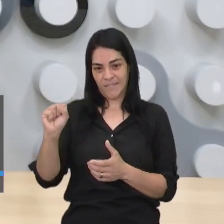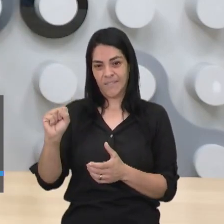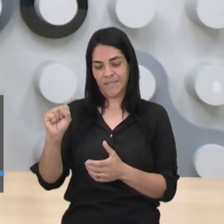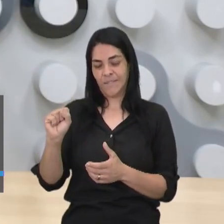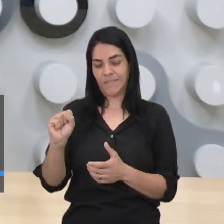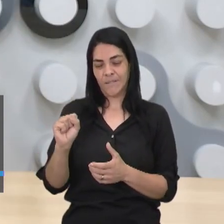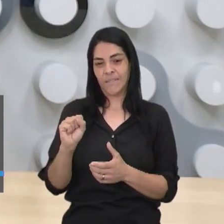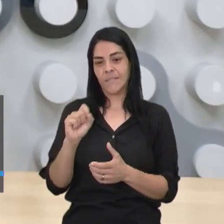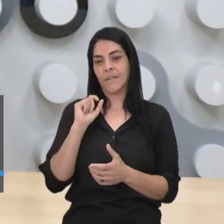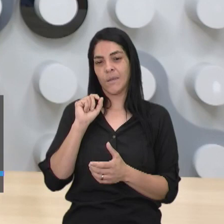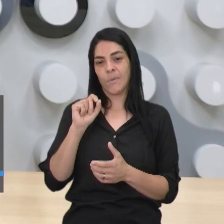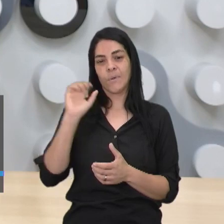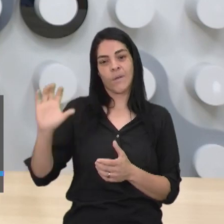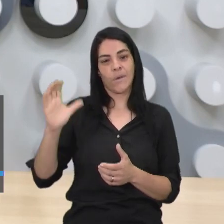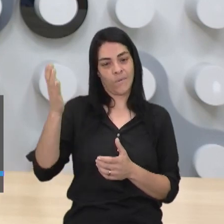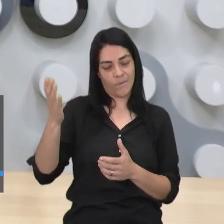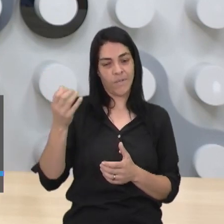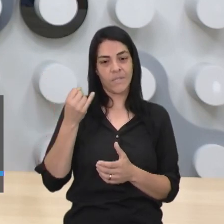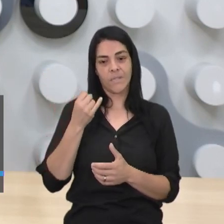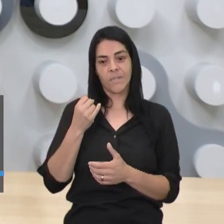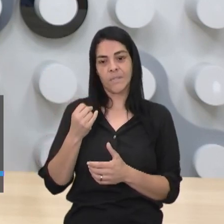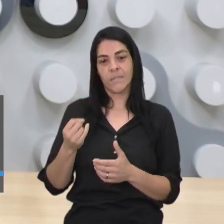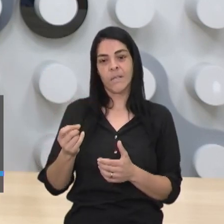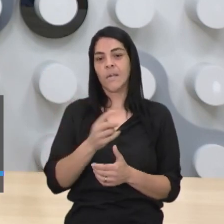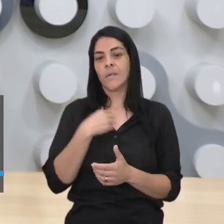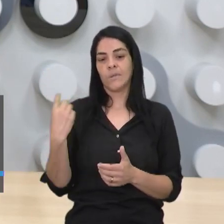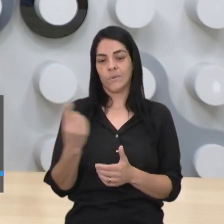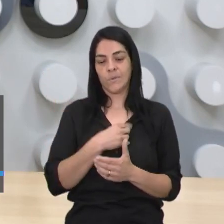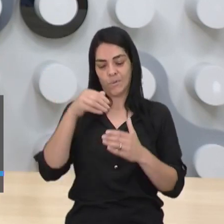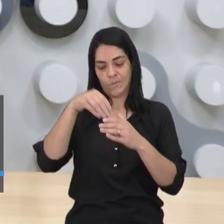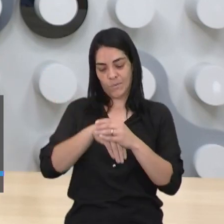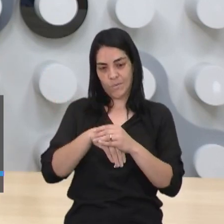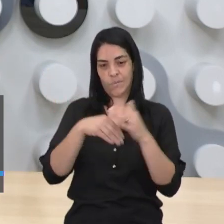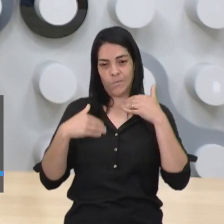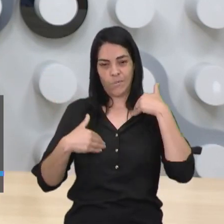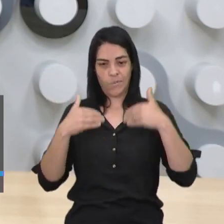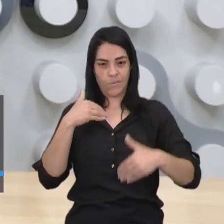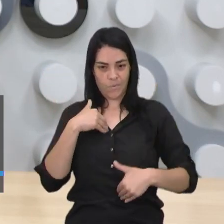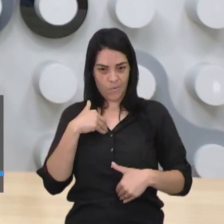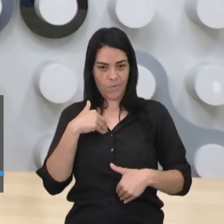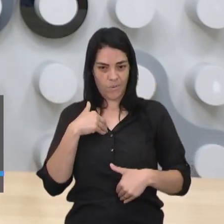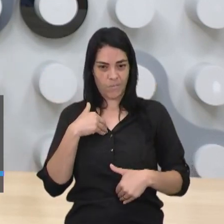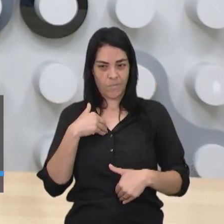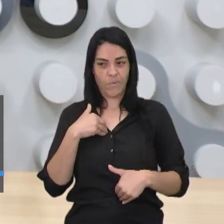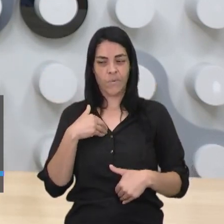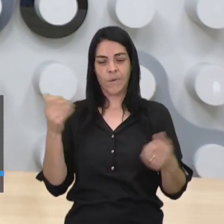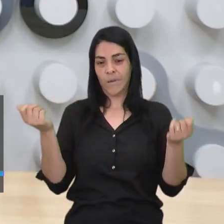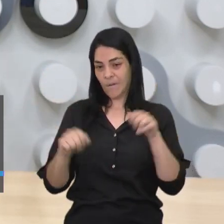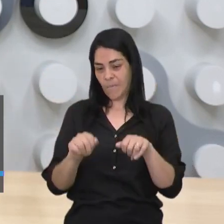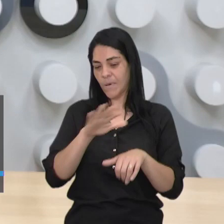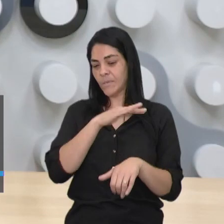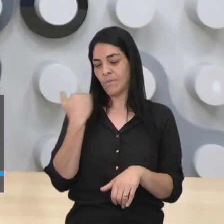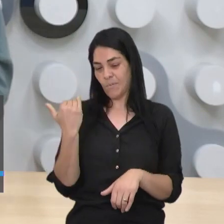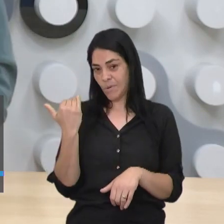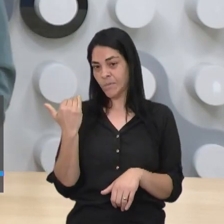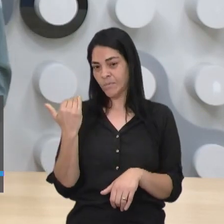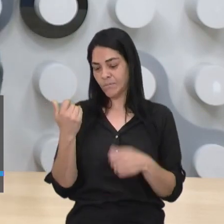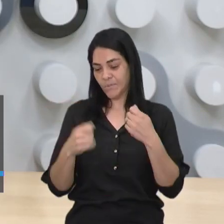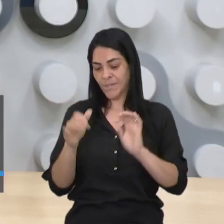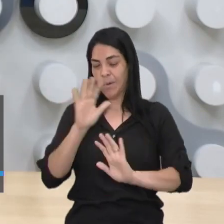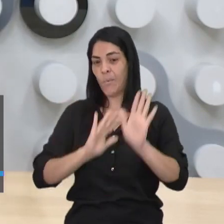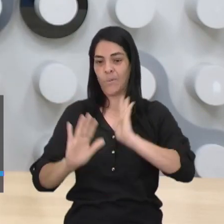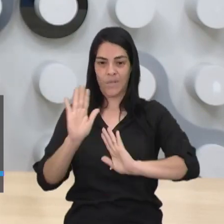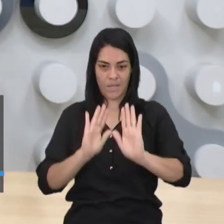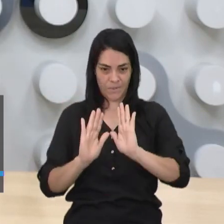que vai acontecer. Só que dentro do nosso corpo fazendo tudo isso, pode levar à morte, tá certo? Tem que tomar